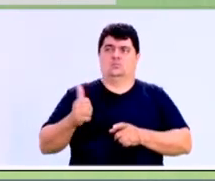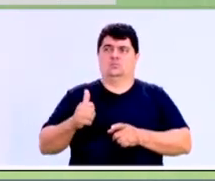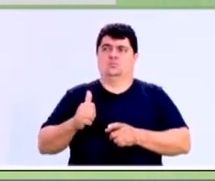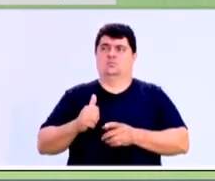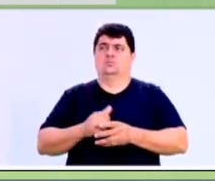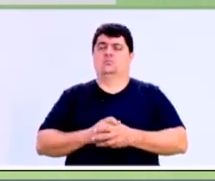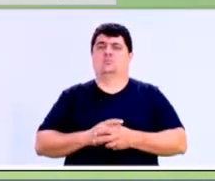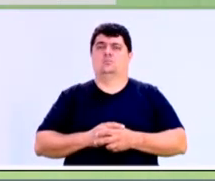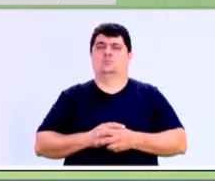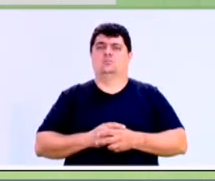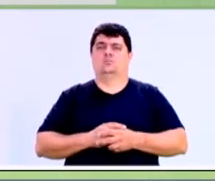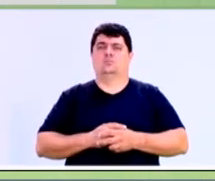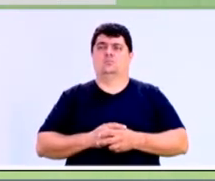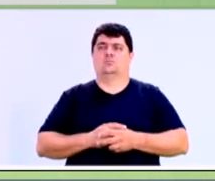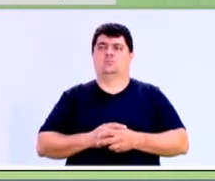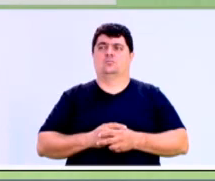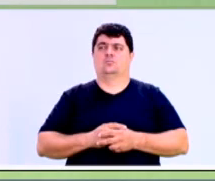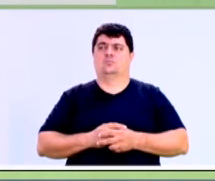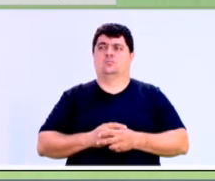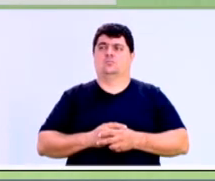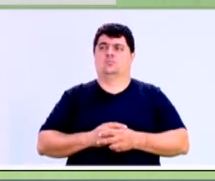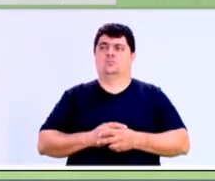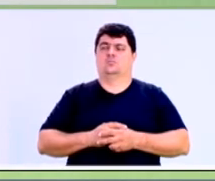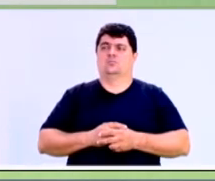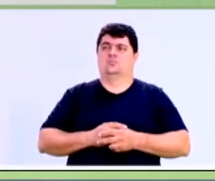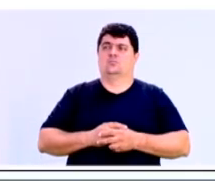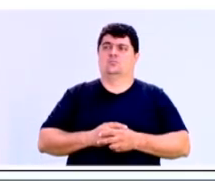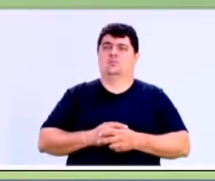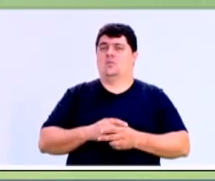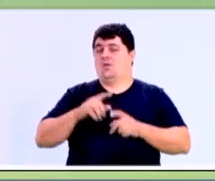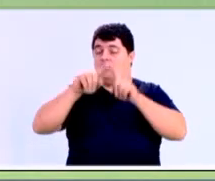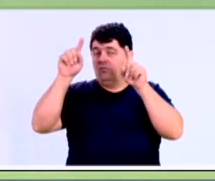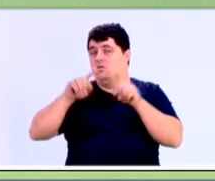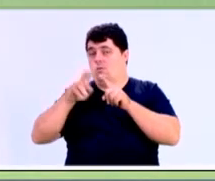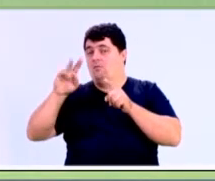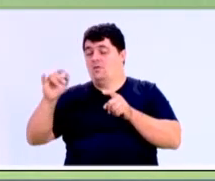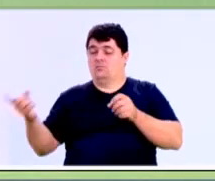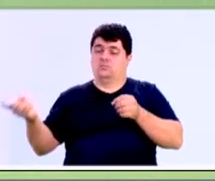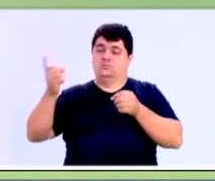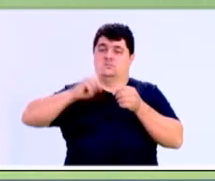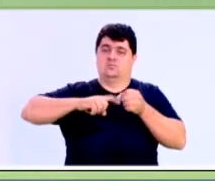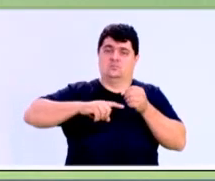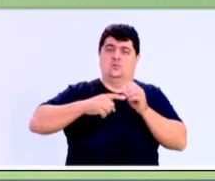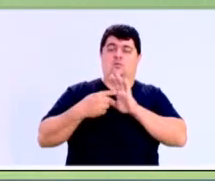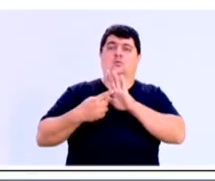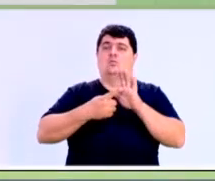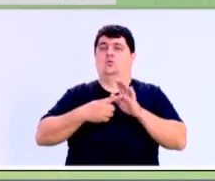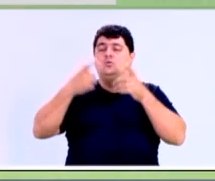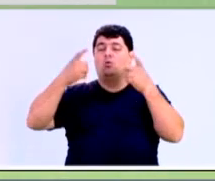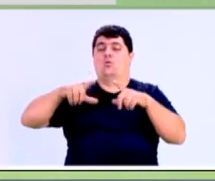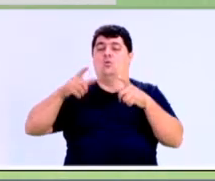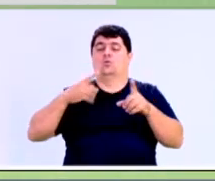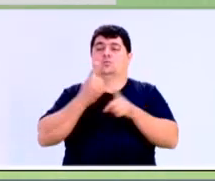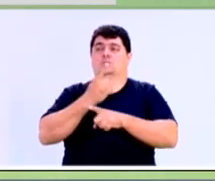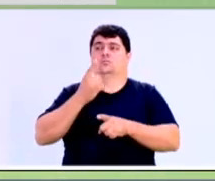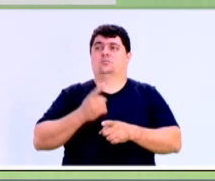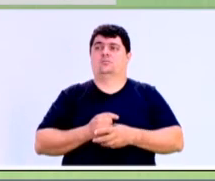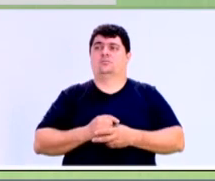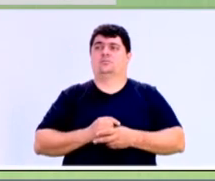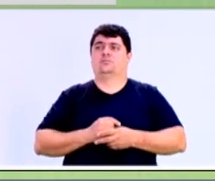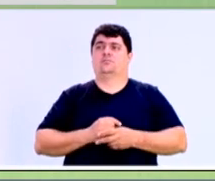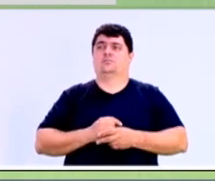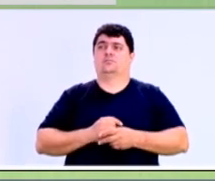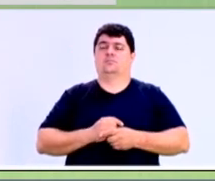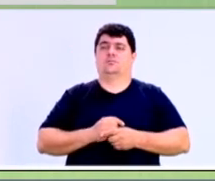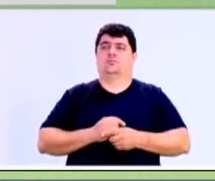colocando 2 anos, eu tenho que ter informação do estoque. Quando a gente for nas fórmulas, eu vou voltar nos balanços aqui, indicando aonde que a gente acha. O balanço